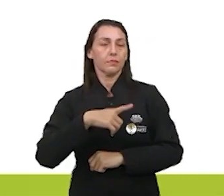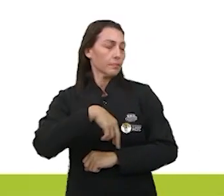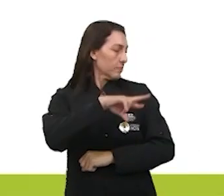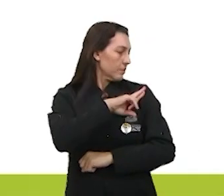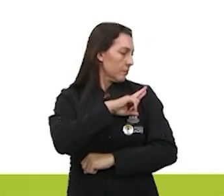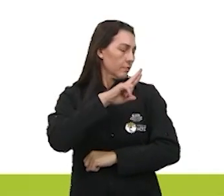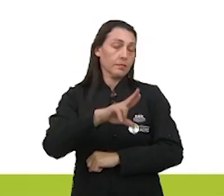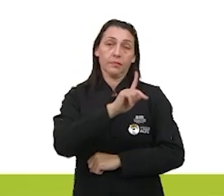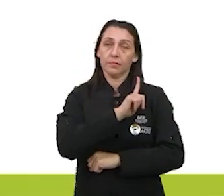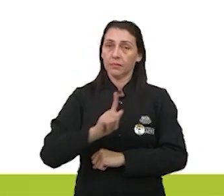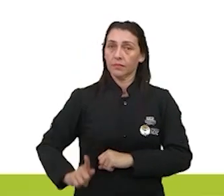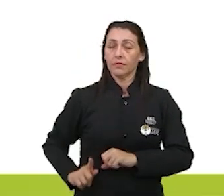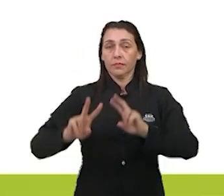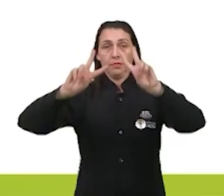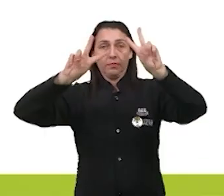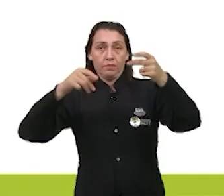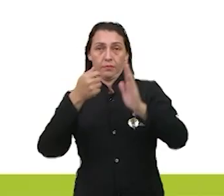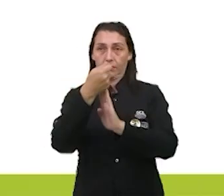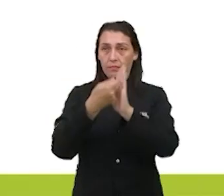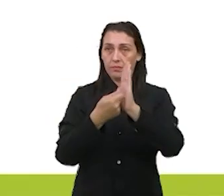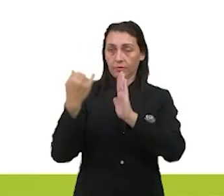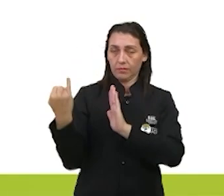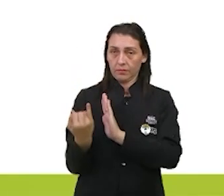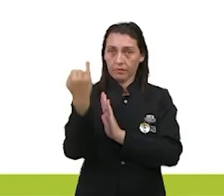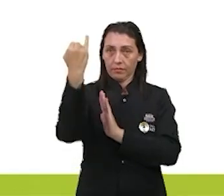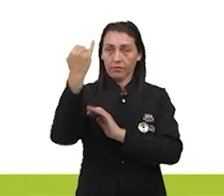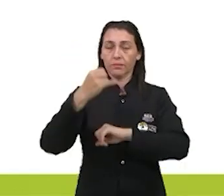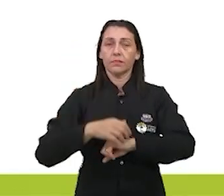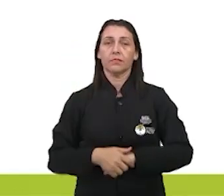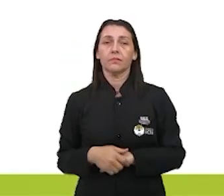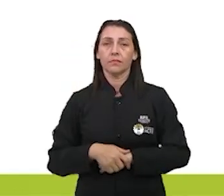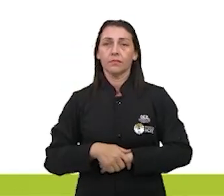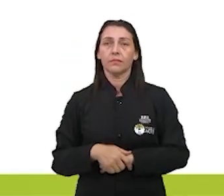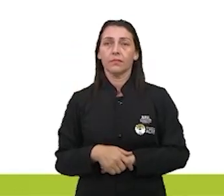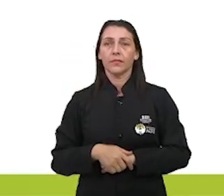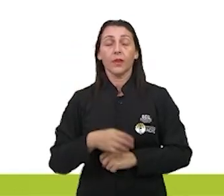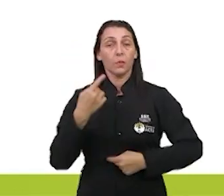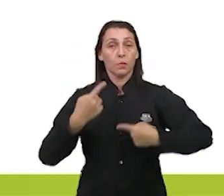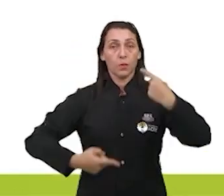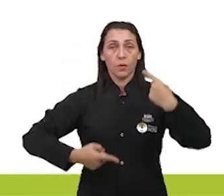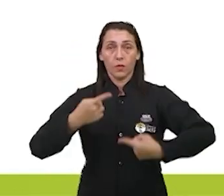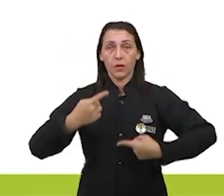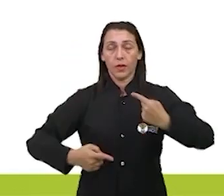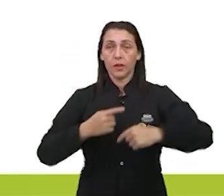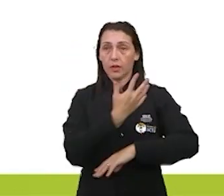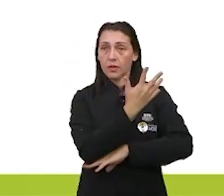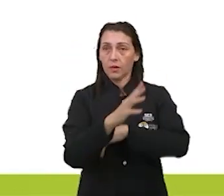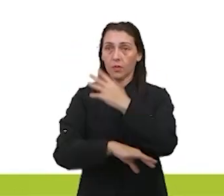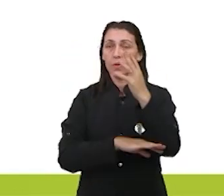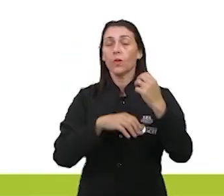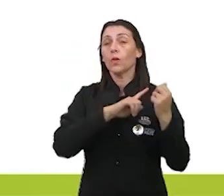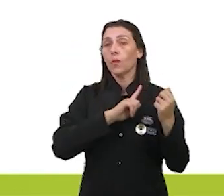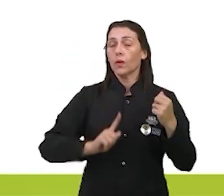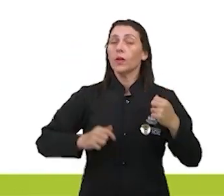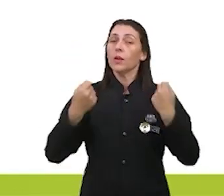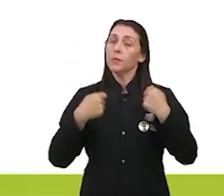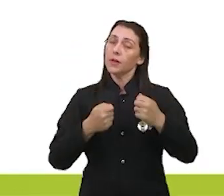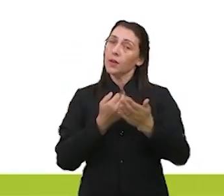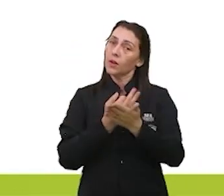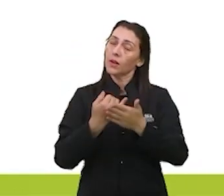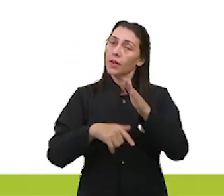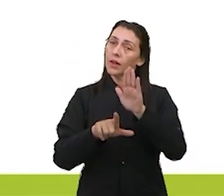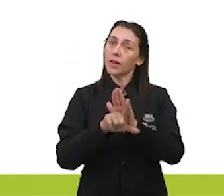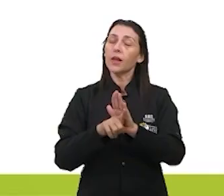do governo. No tema de redação é sempre importante citá-lo. Políticas ambientais. O governo deve implementar leis